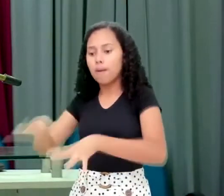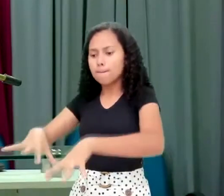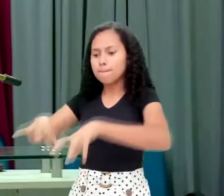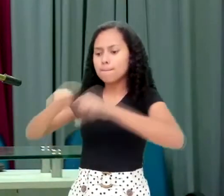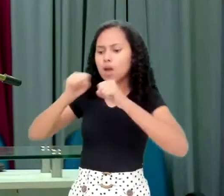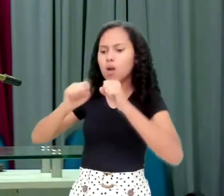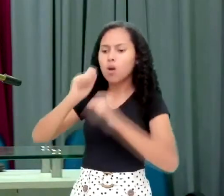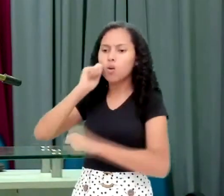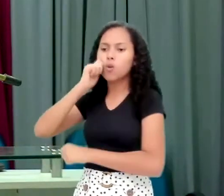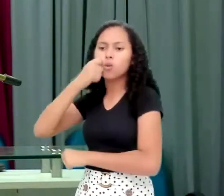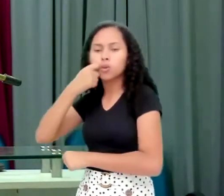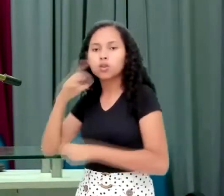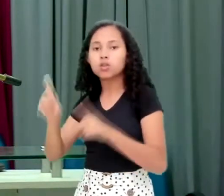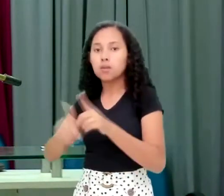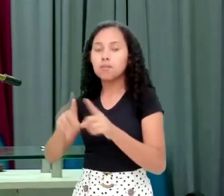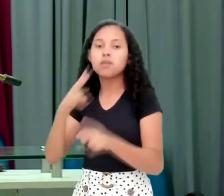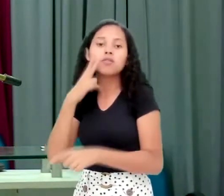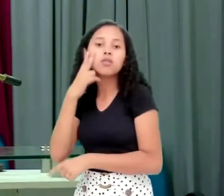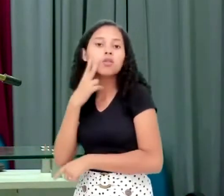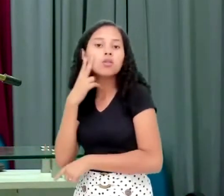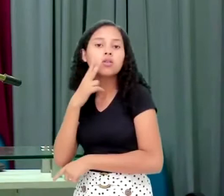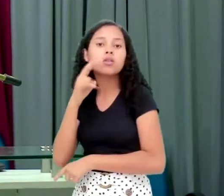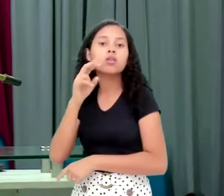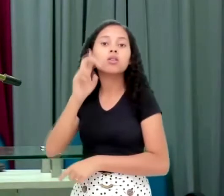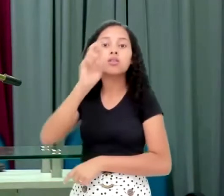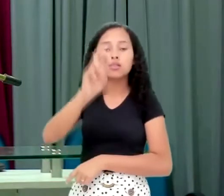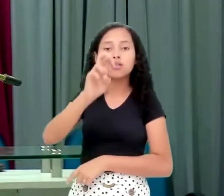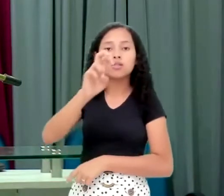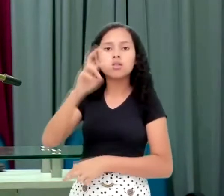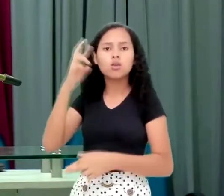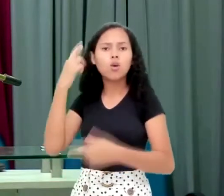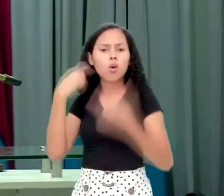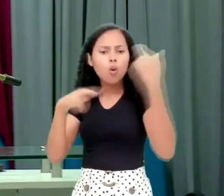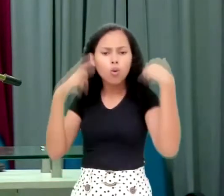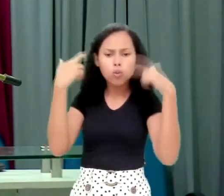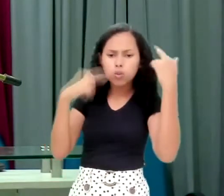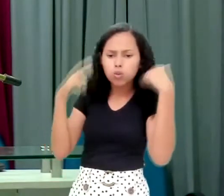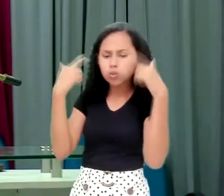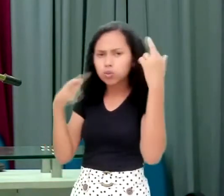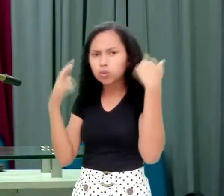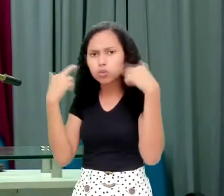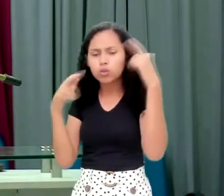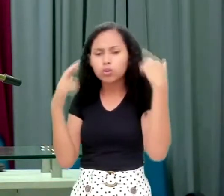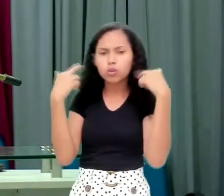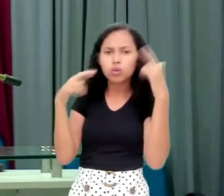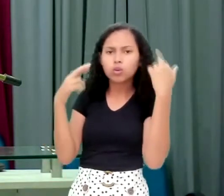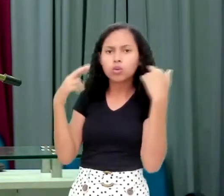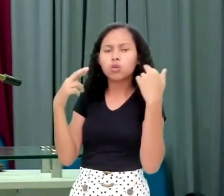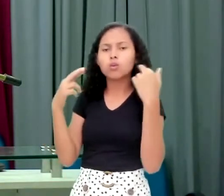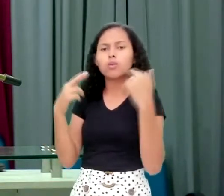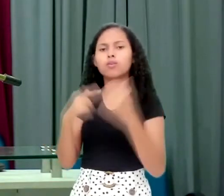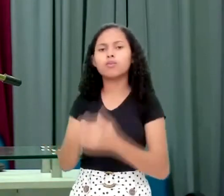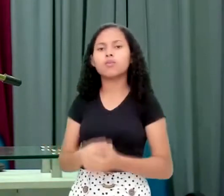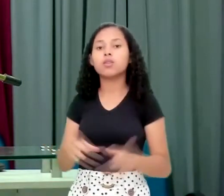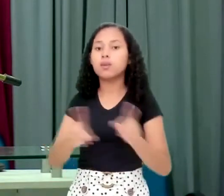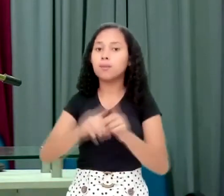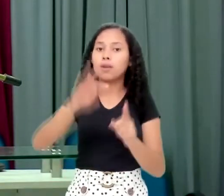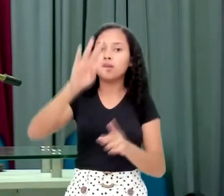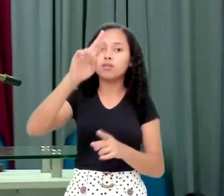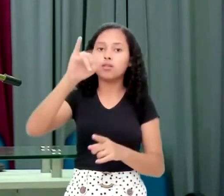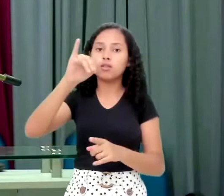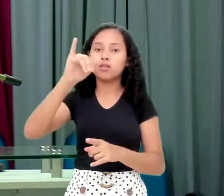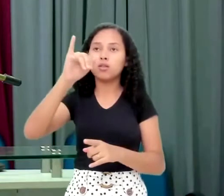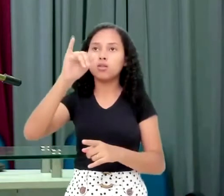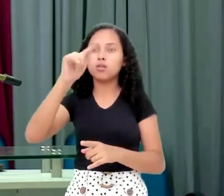2 odres de vinho, 5 ovelhas cozidas ou guisadas, 5 medidas de trigo tostado,